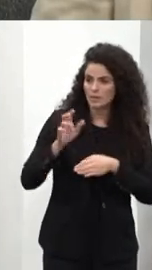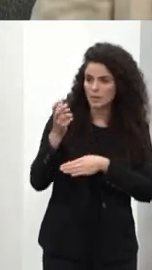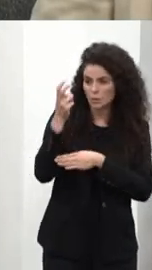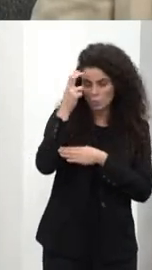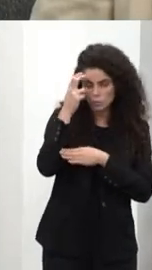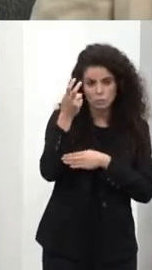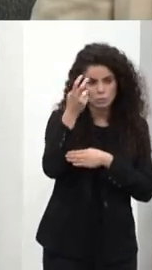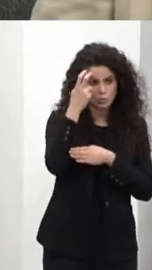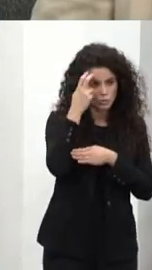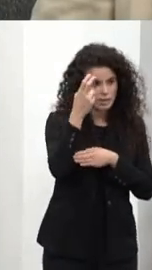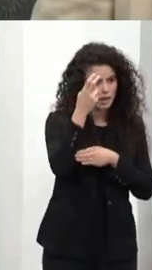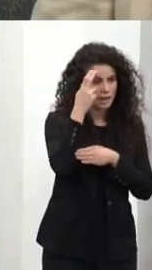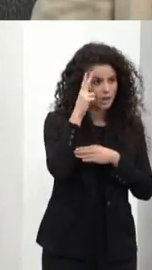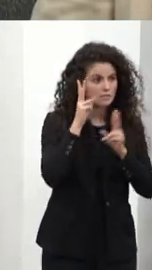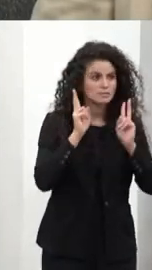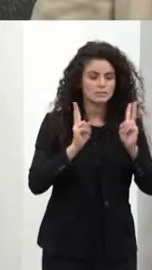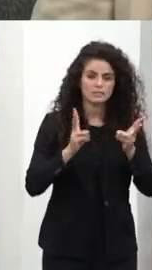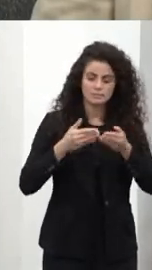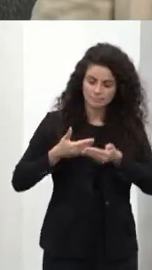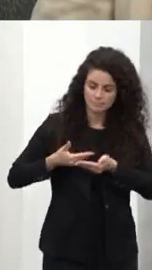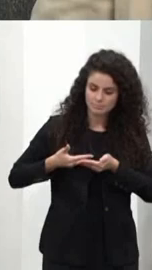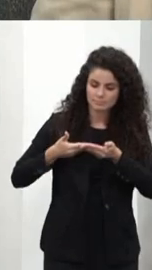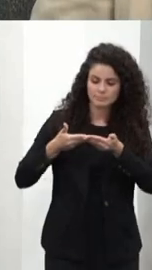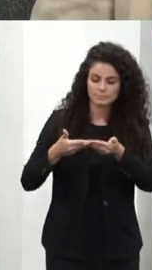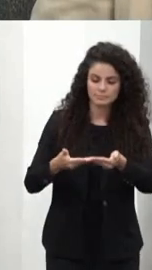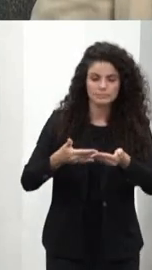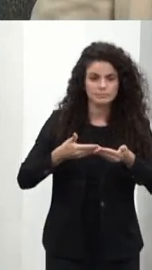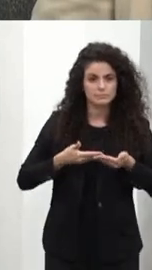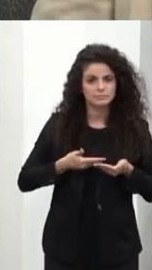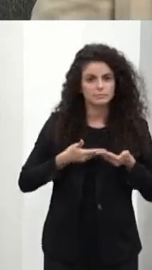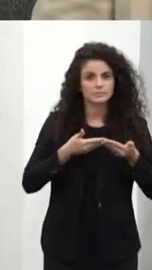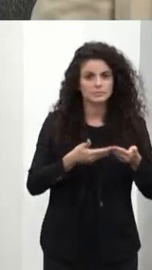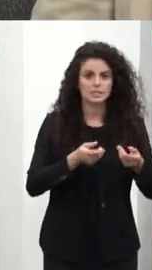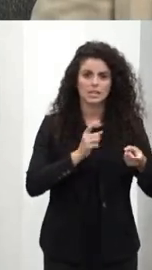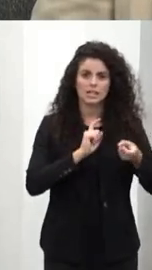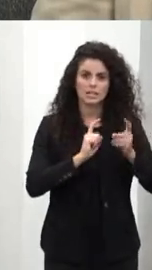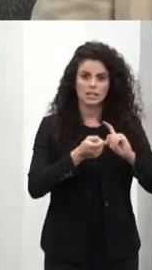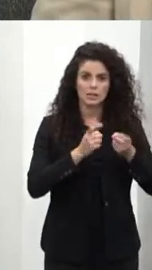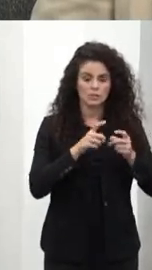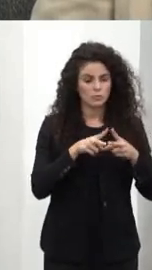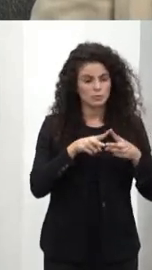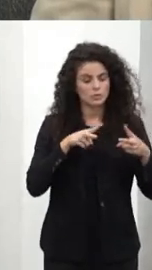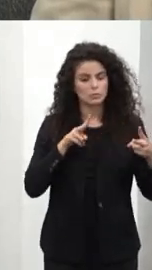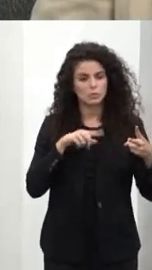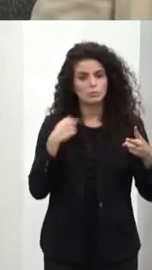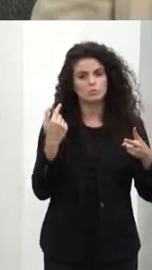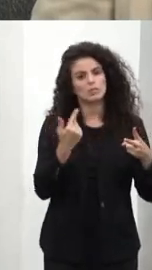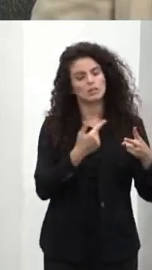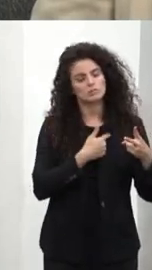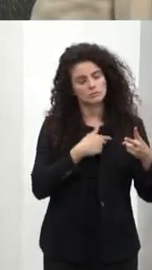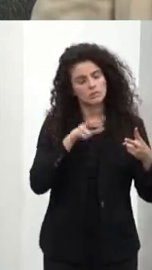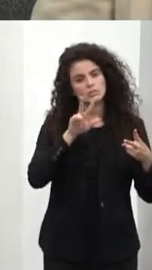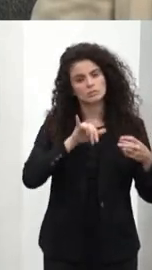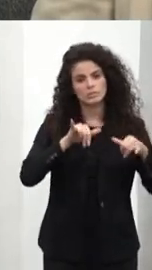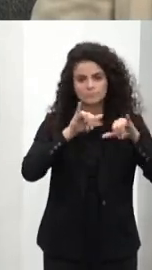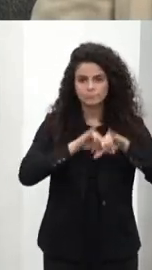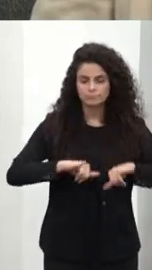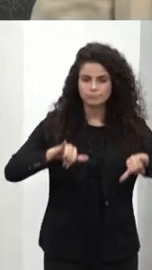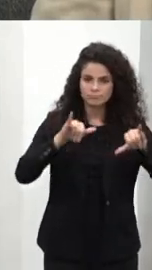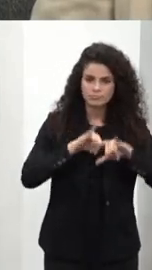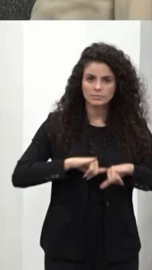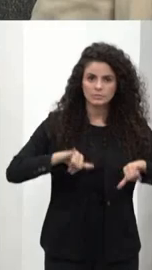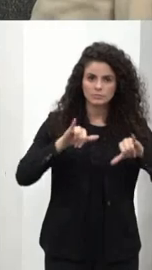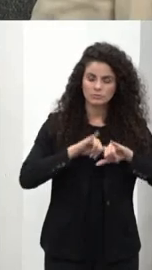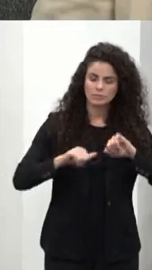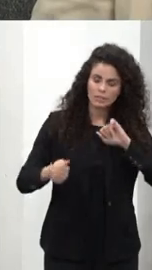é sempre que convidarem o reunião online pode ligar assistência a gente vai divulgar junto com a com